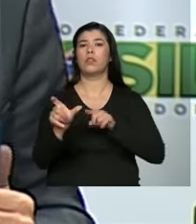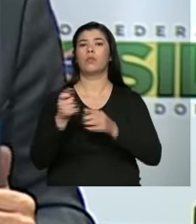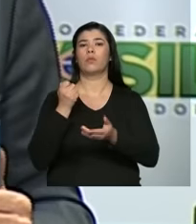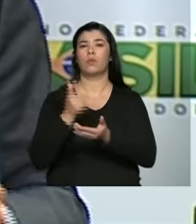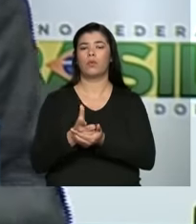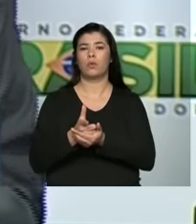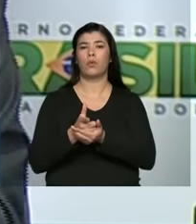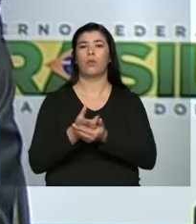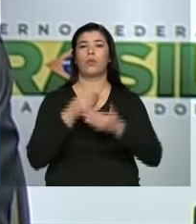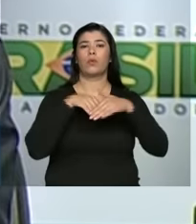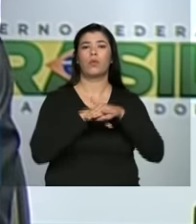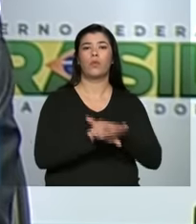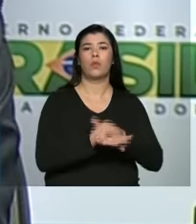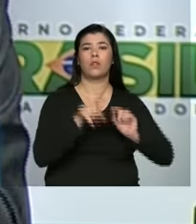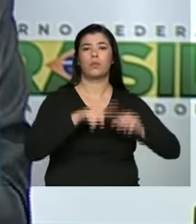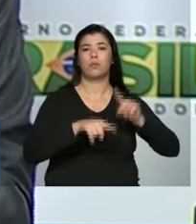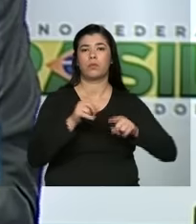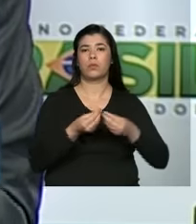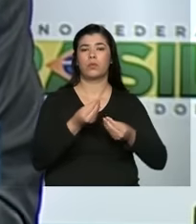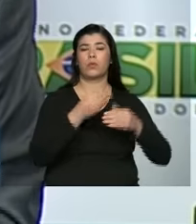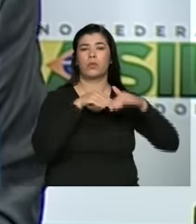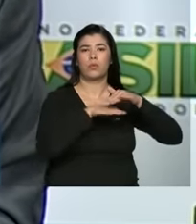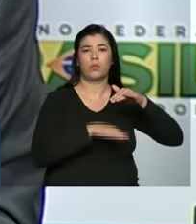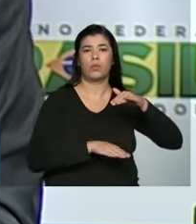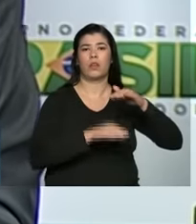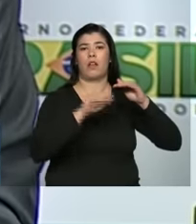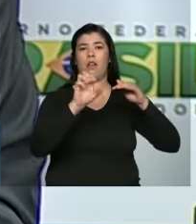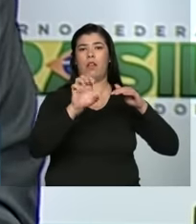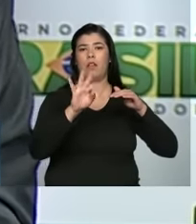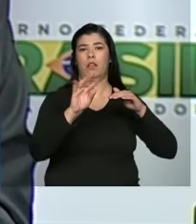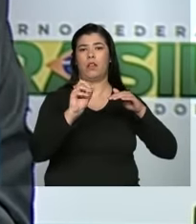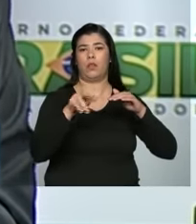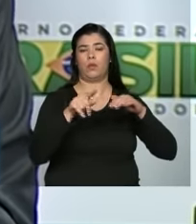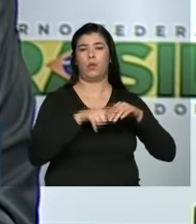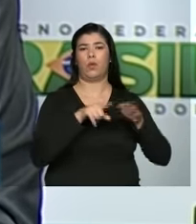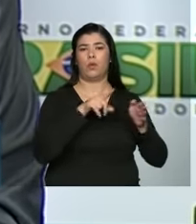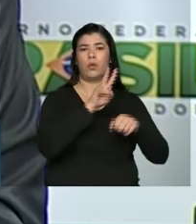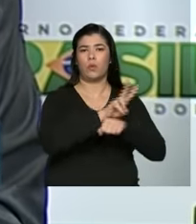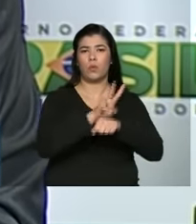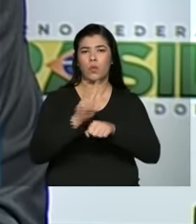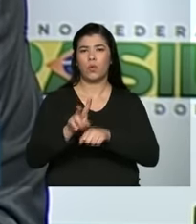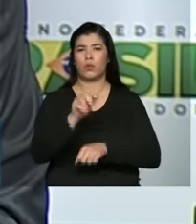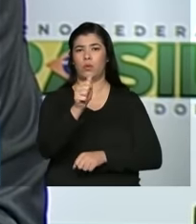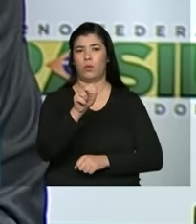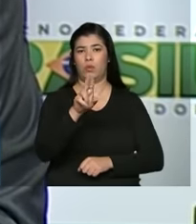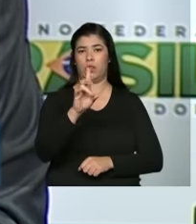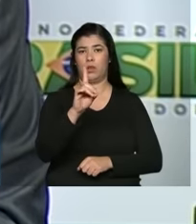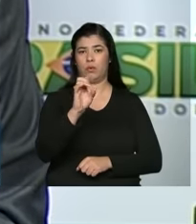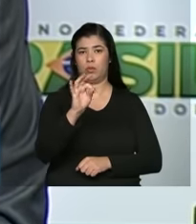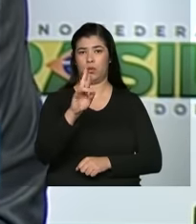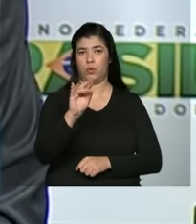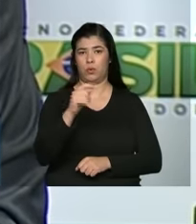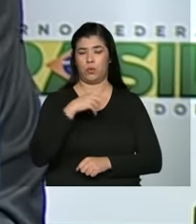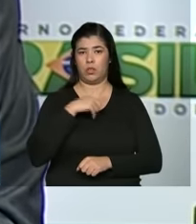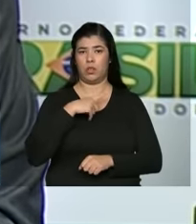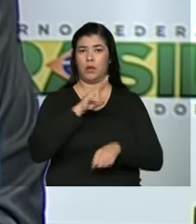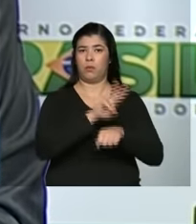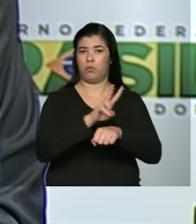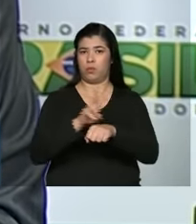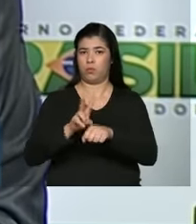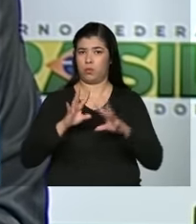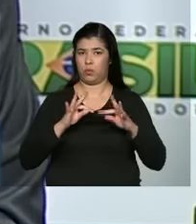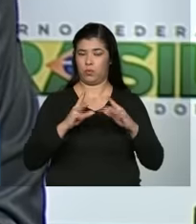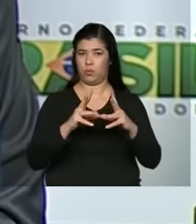acondicionamento de gestão de estoque controle auditoria técnico vigilância para garantir o uso racional para isso